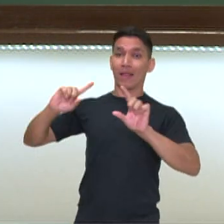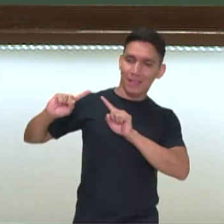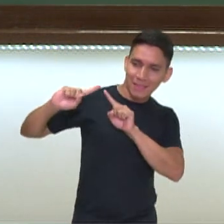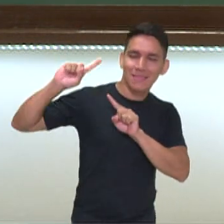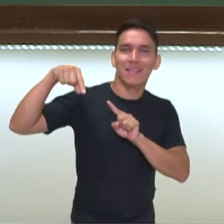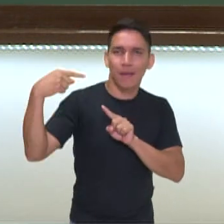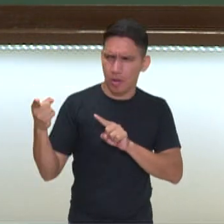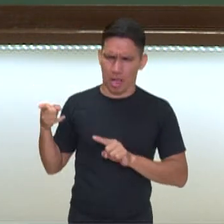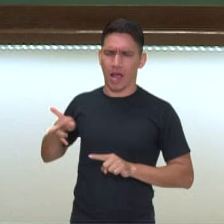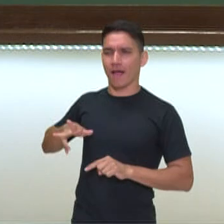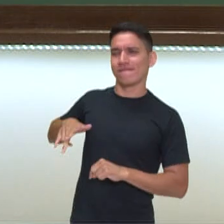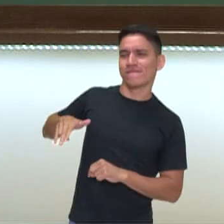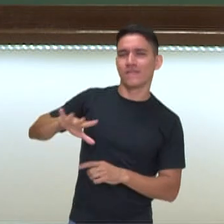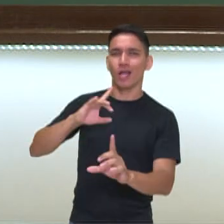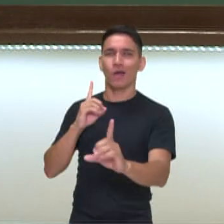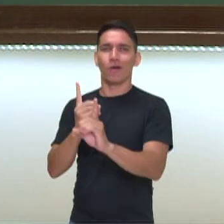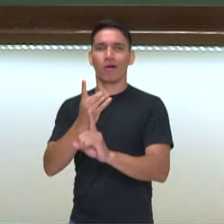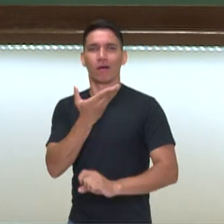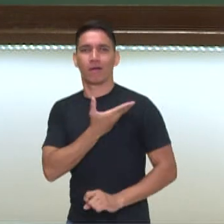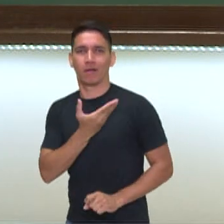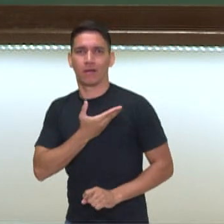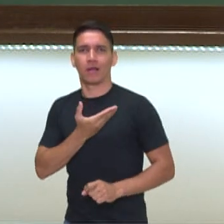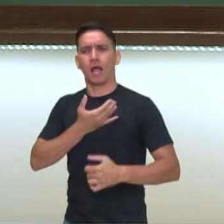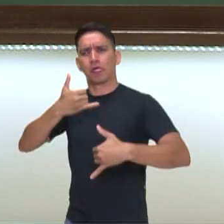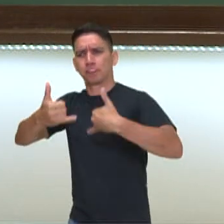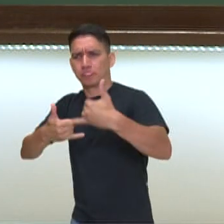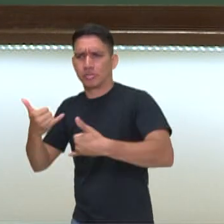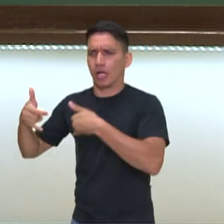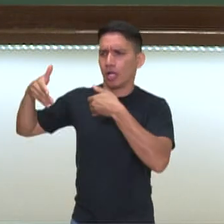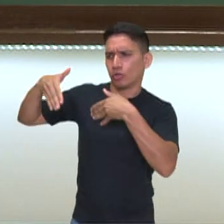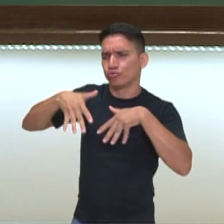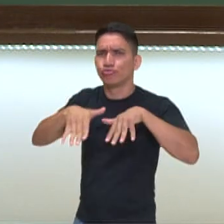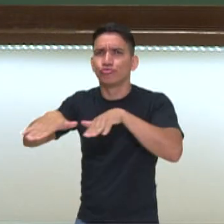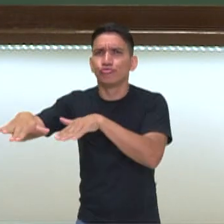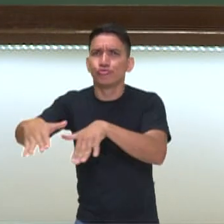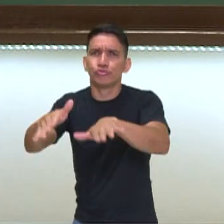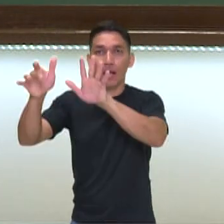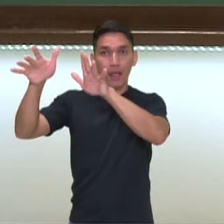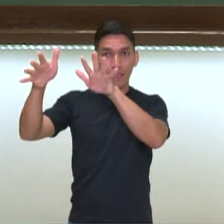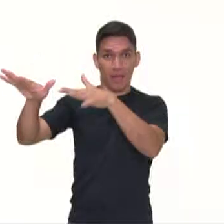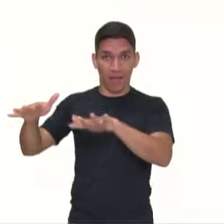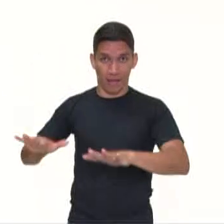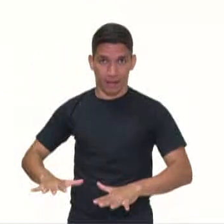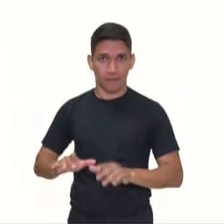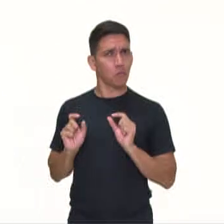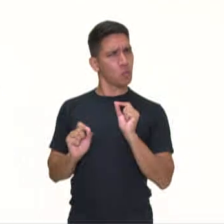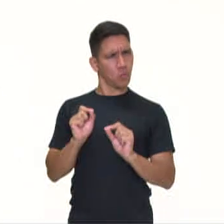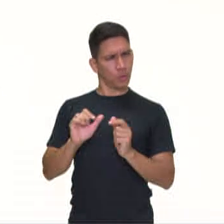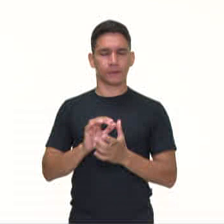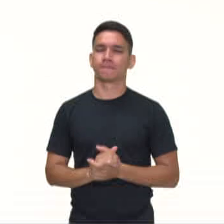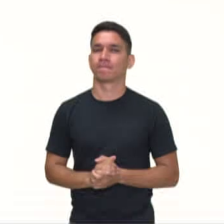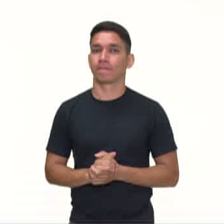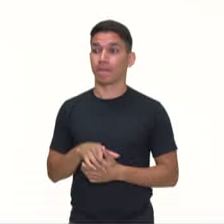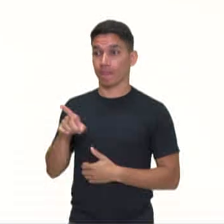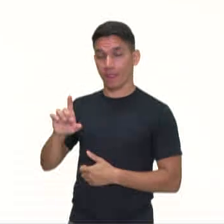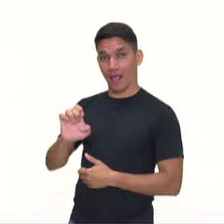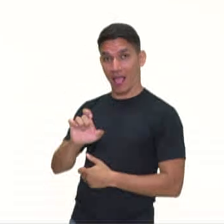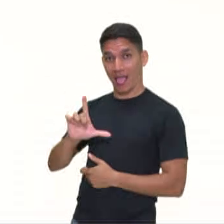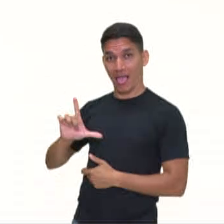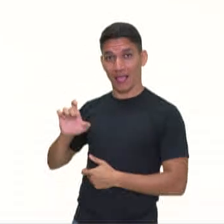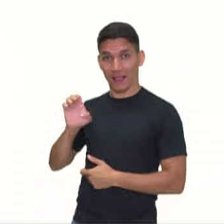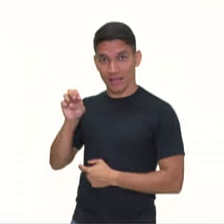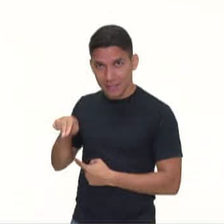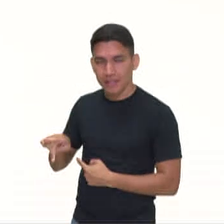corre, que ela vai até os amigos para descerem, escorregarem na neve. Então nós temos Ellen's feet will